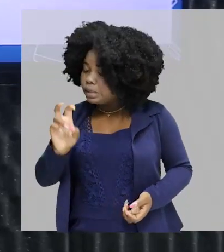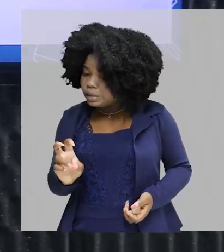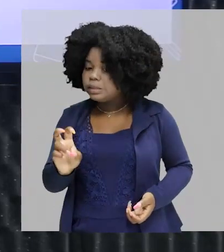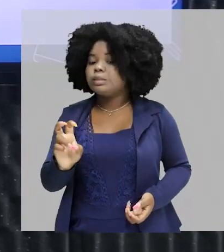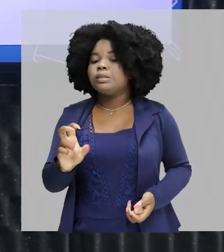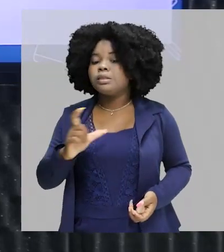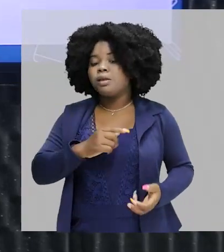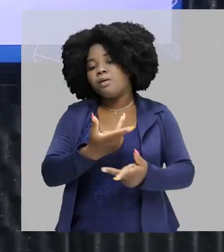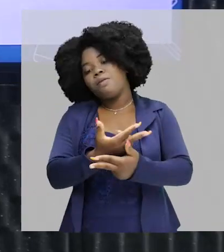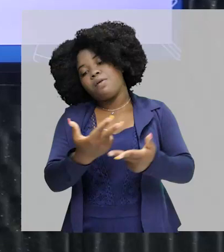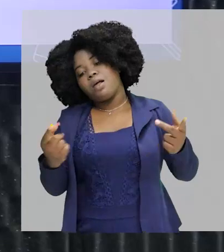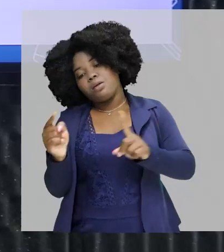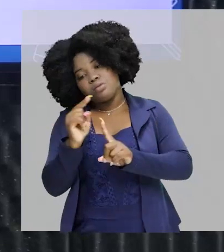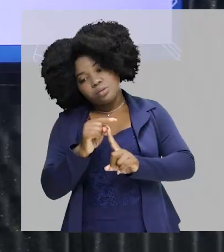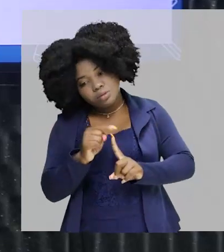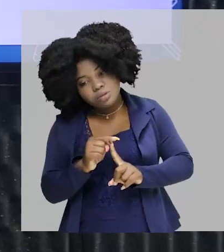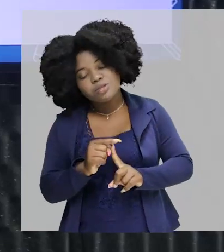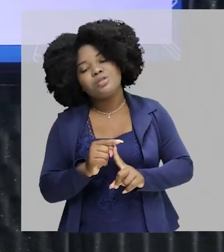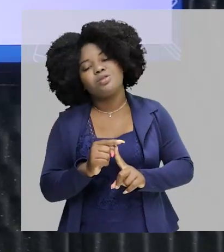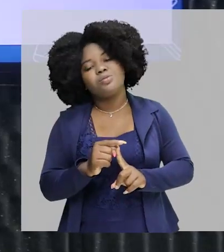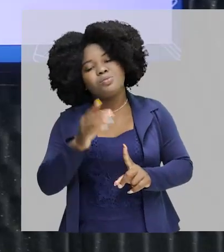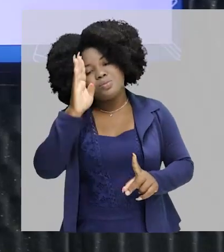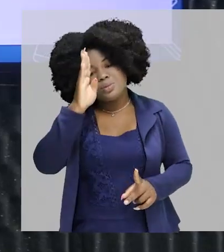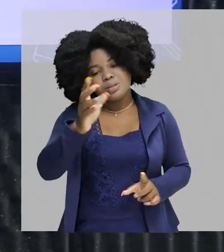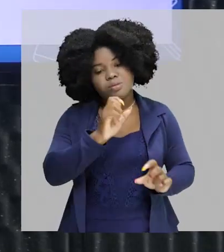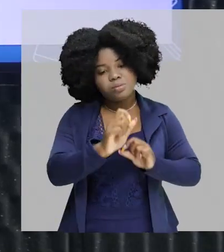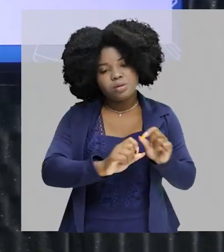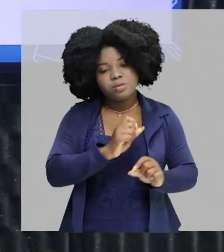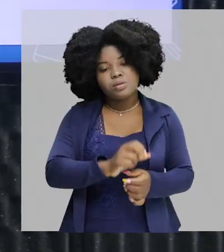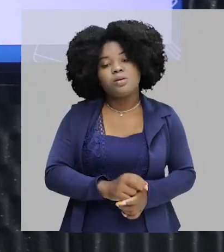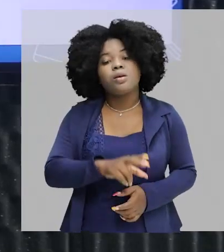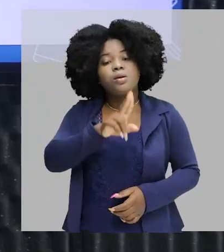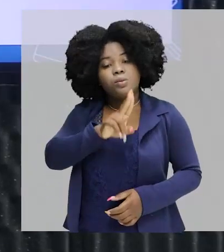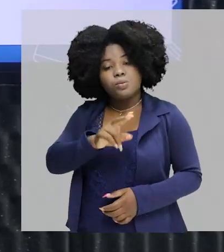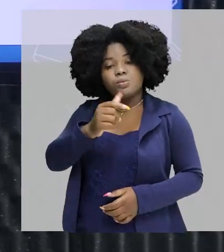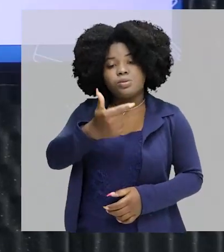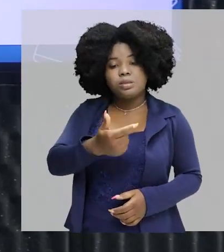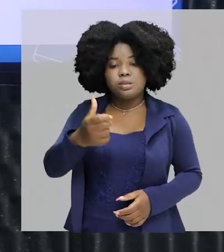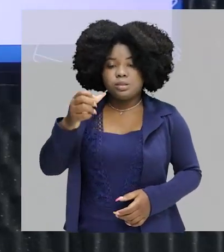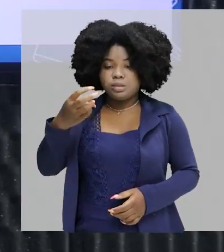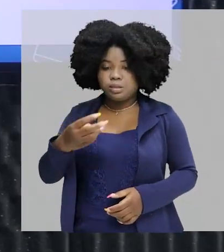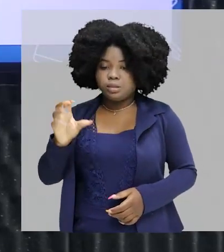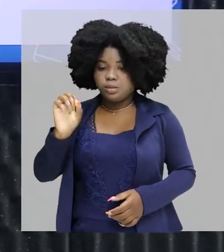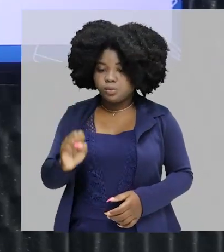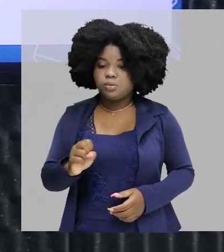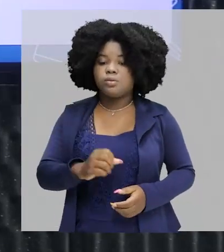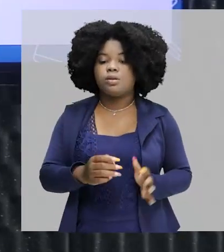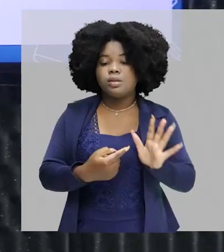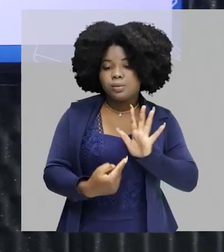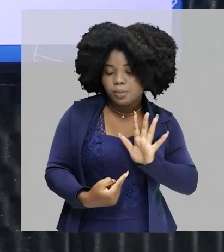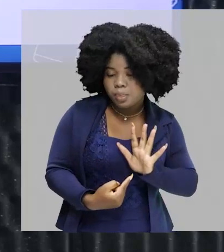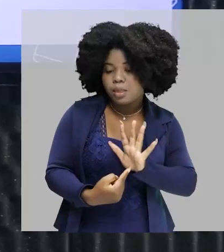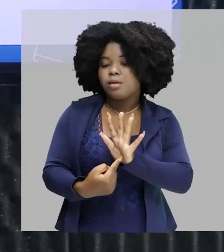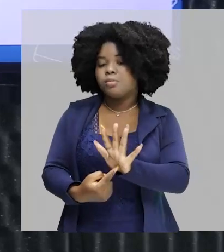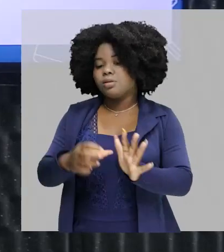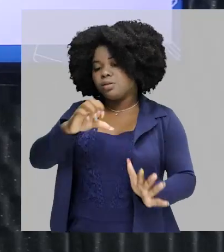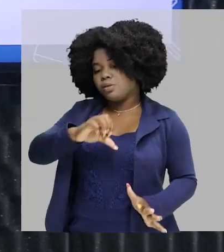Nós temos vários tipos de urânio. O principal é o urânio 238. Ele aparece quase que